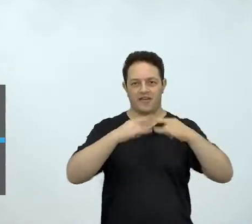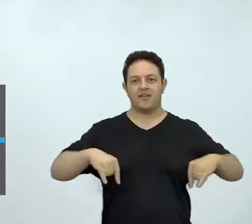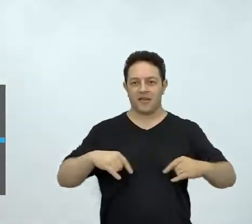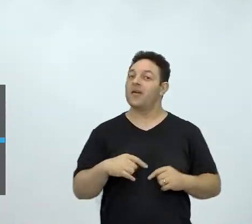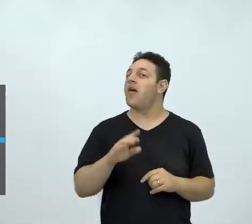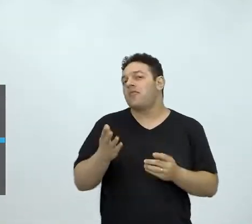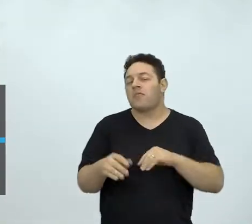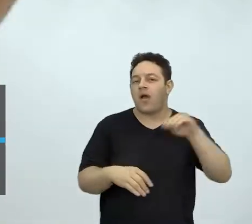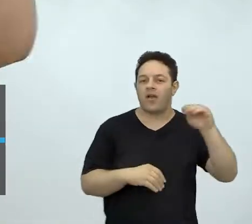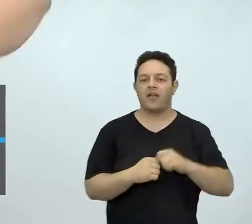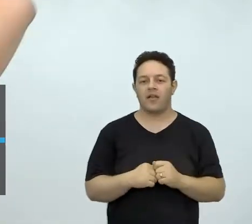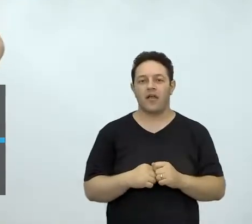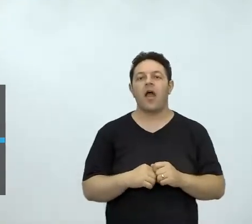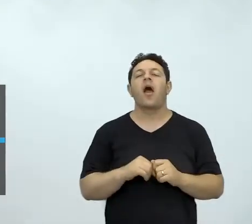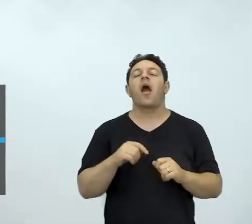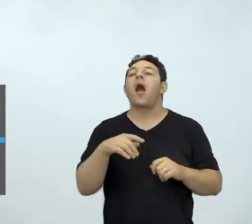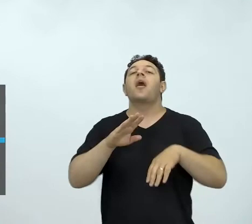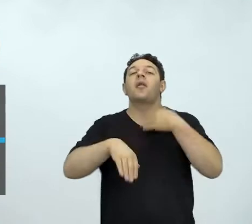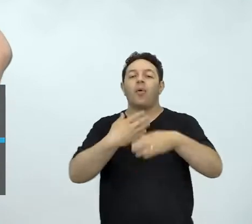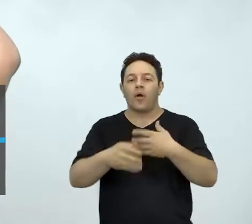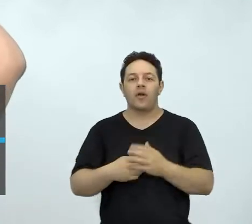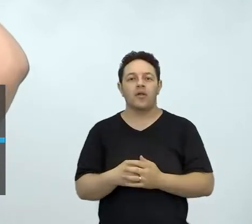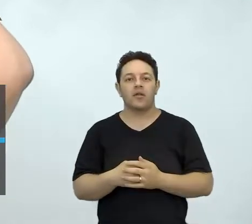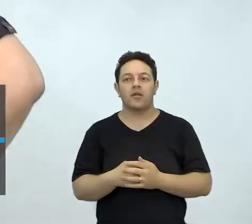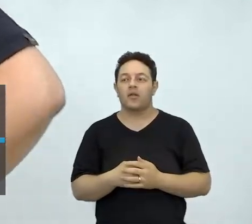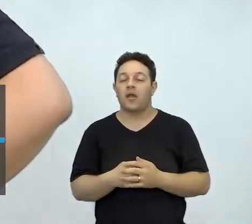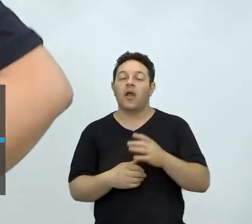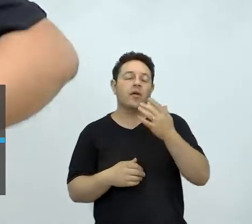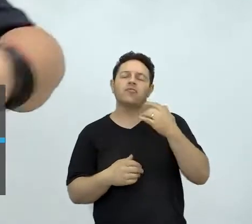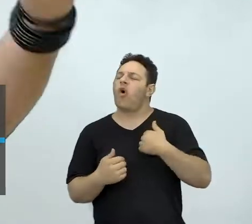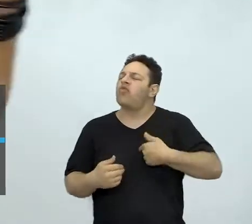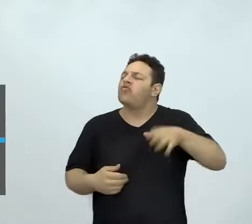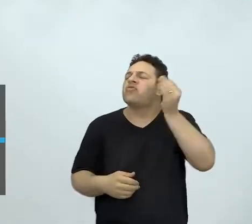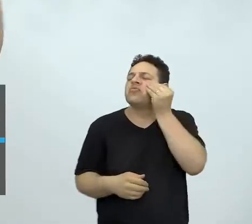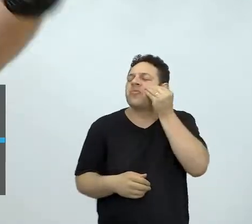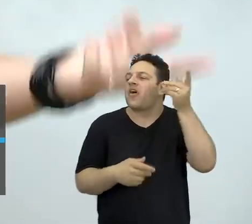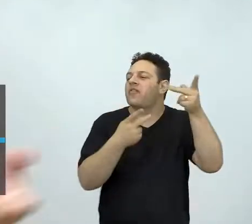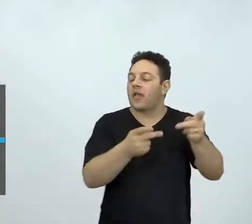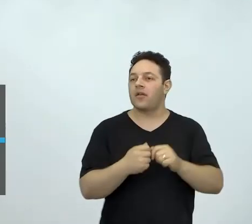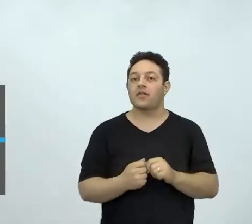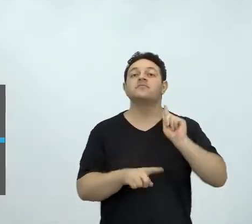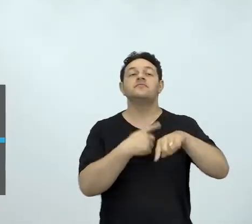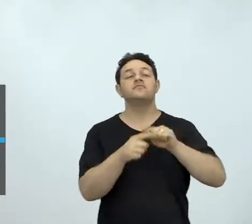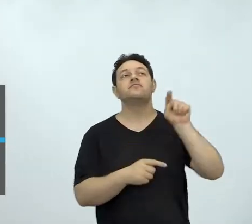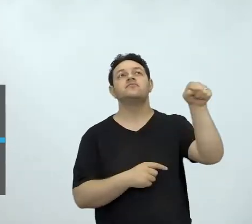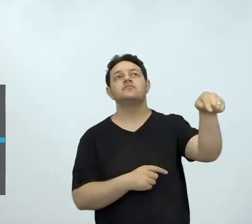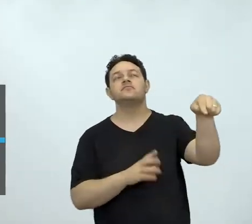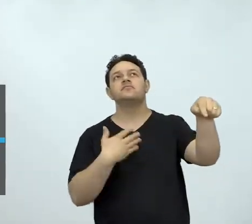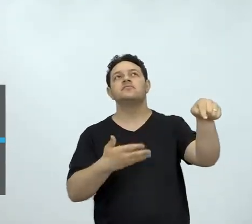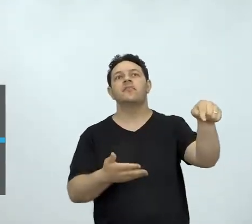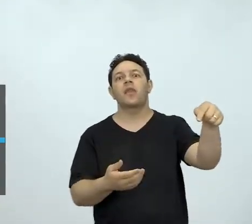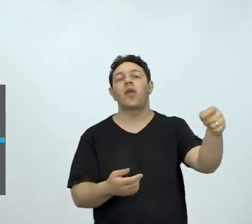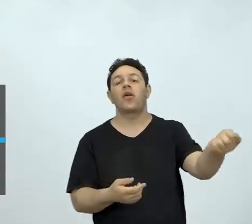falar, gente, é completamente diferente do que eu imaginava. As coisas são outras, né? E essa é a importância do